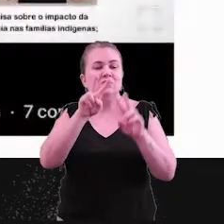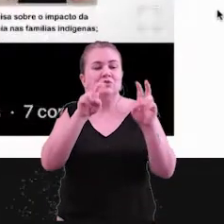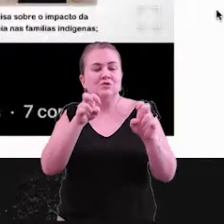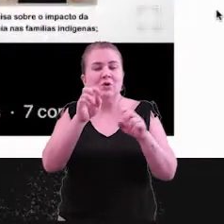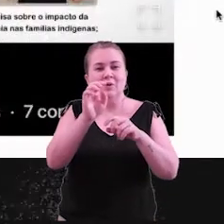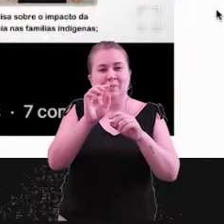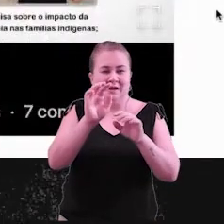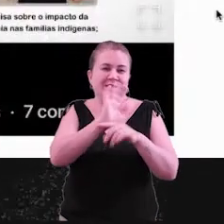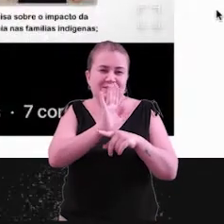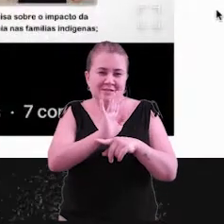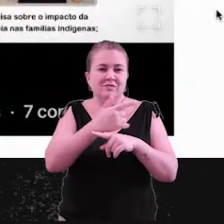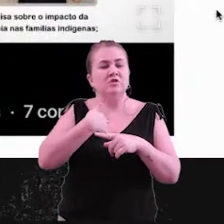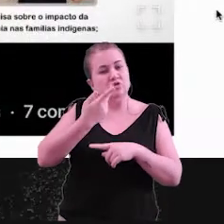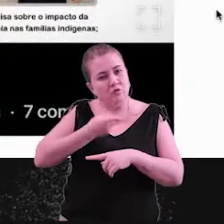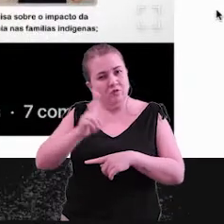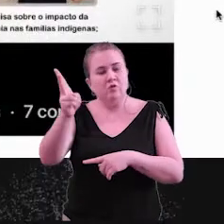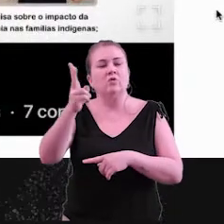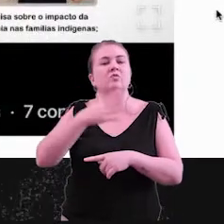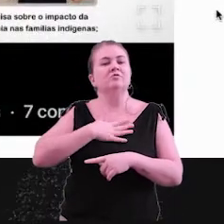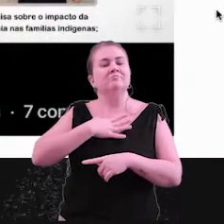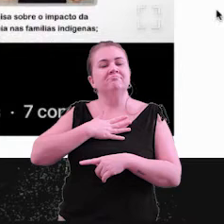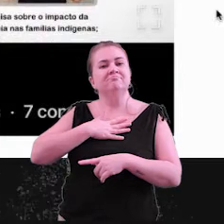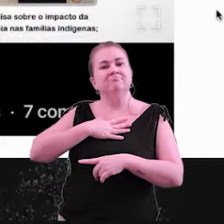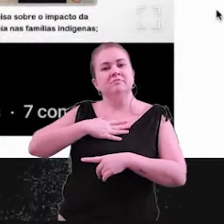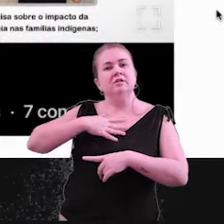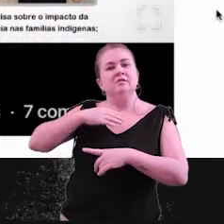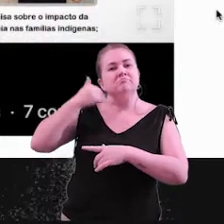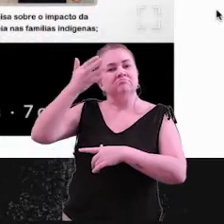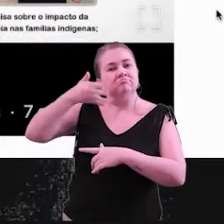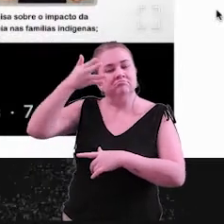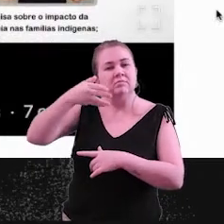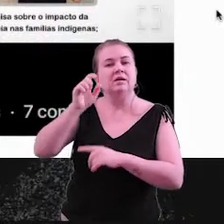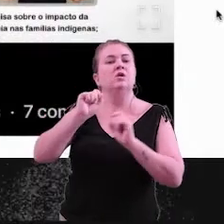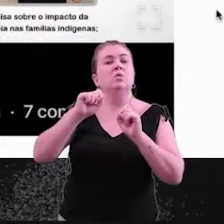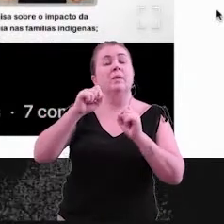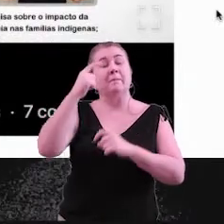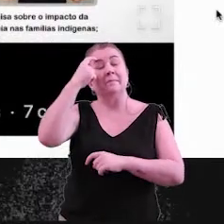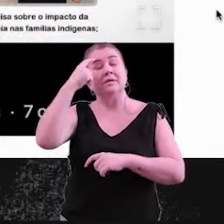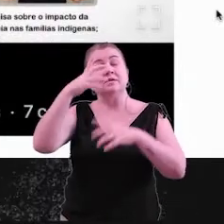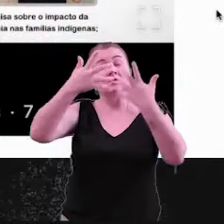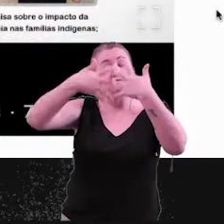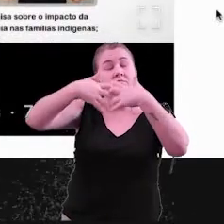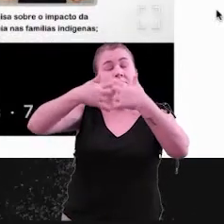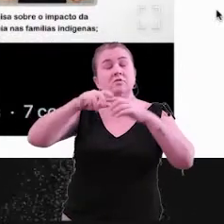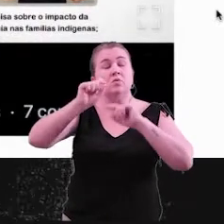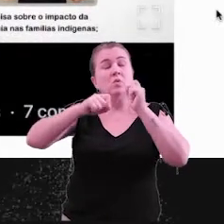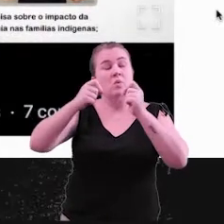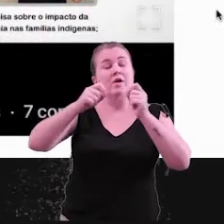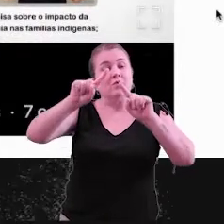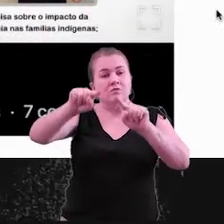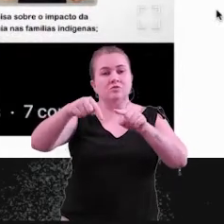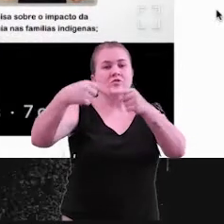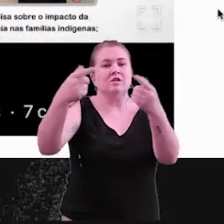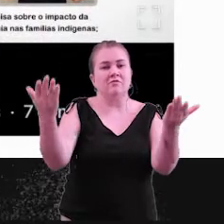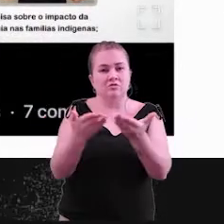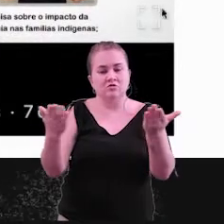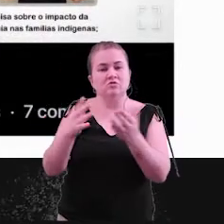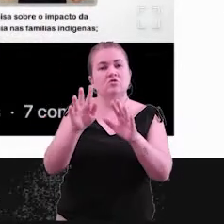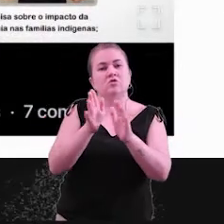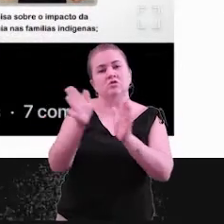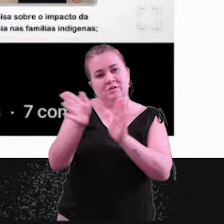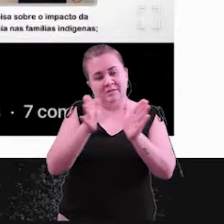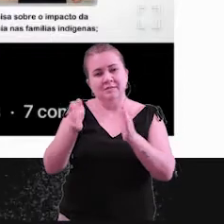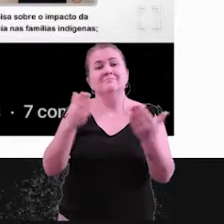continuo a minha fala, pensando no desafio que temos hoje sobre a virtualidade acessível. Então, hoje já temos